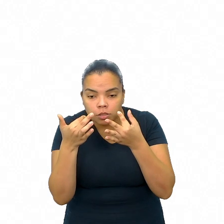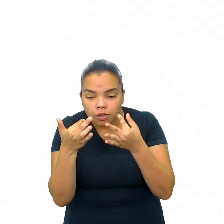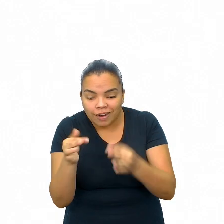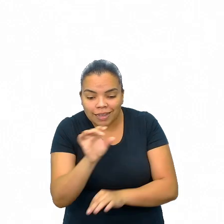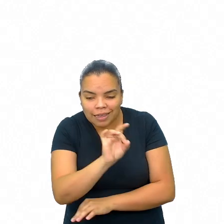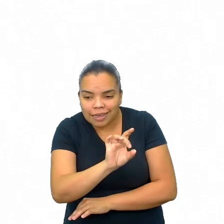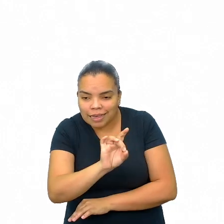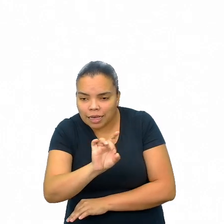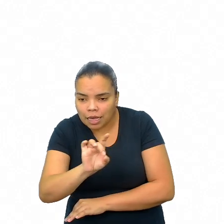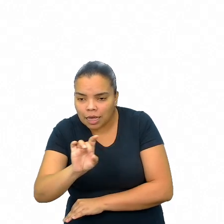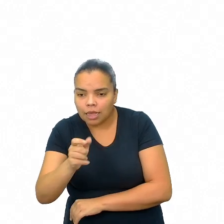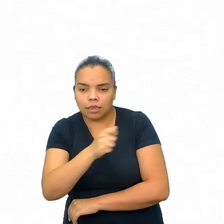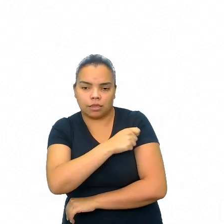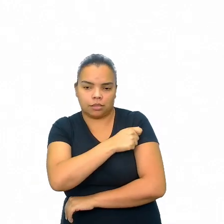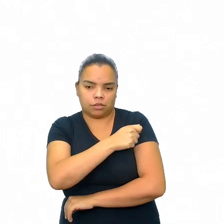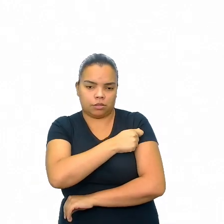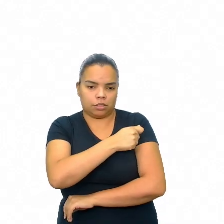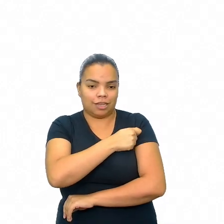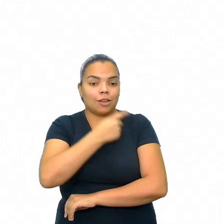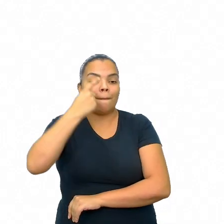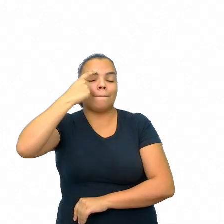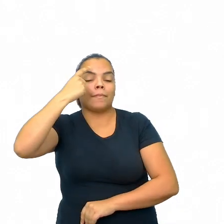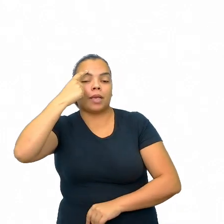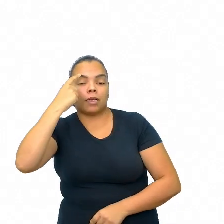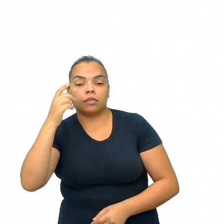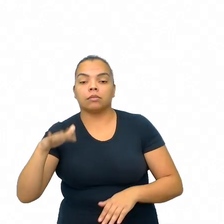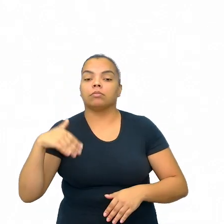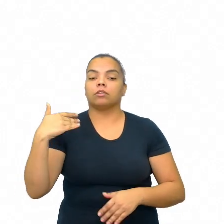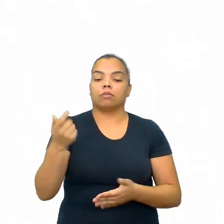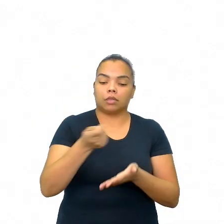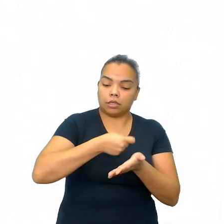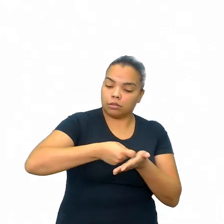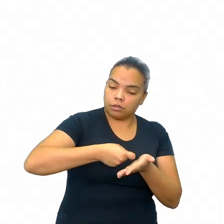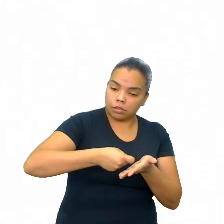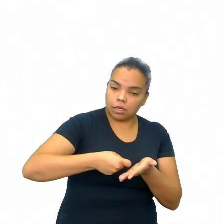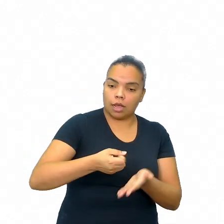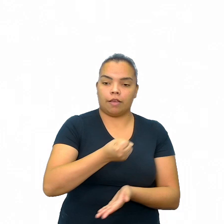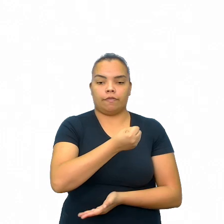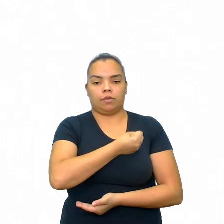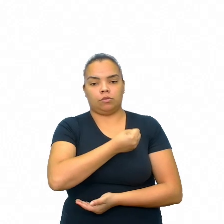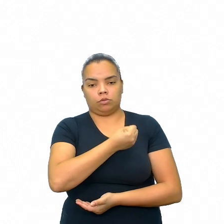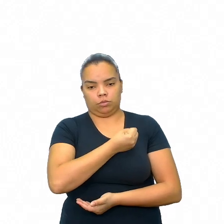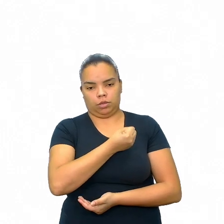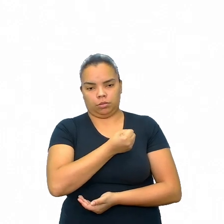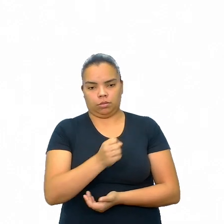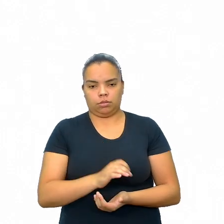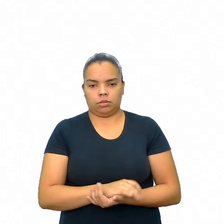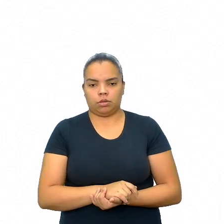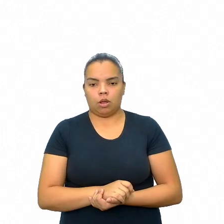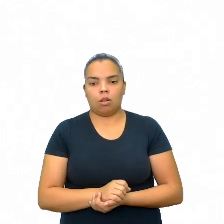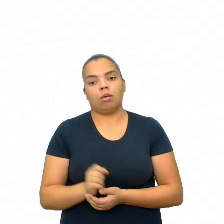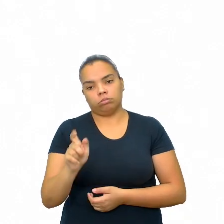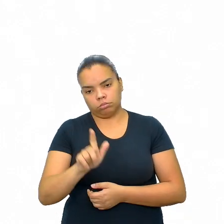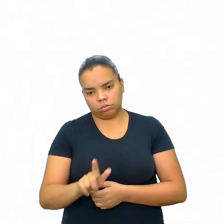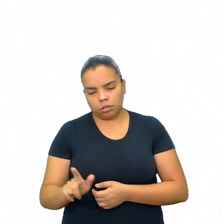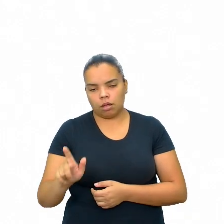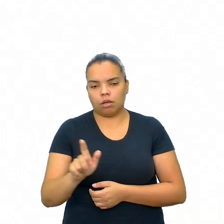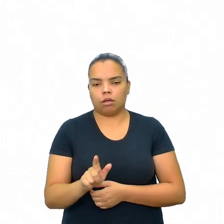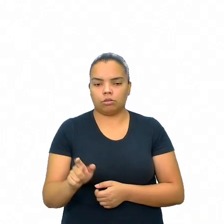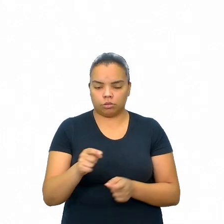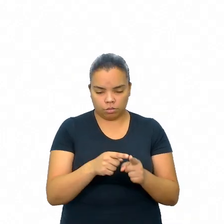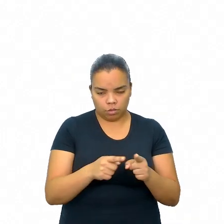pensa enquanto escreve alguns números ditados por ele. Lógico, nesse momento